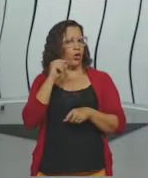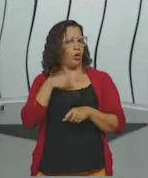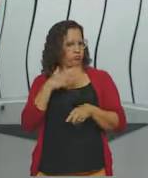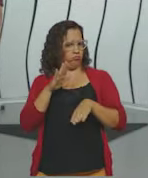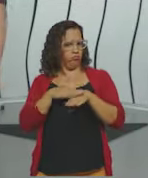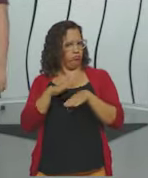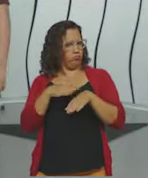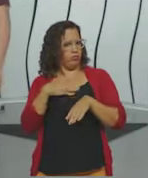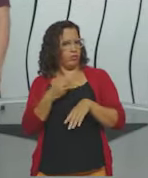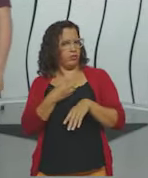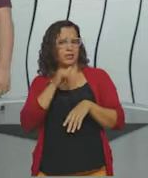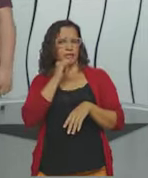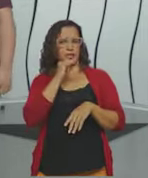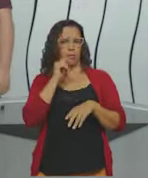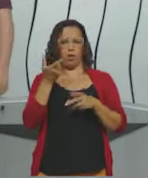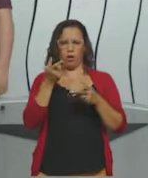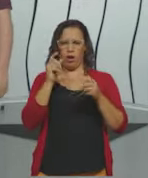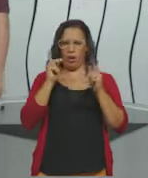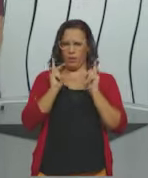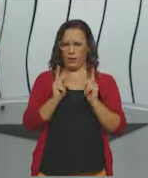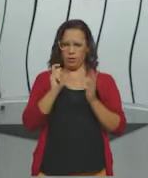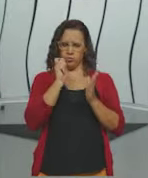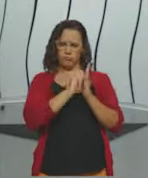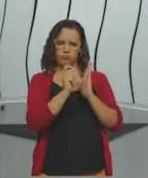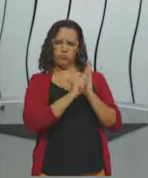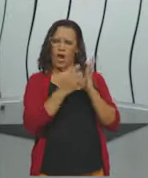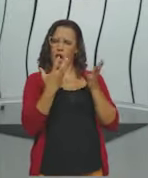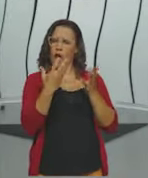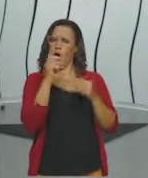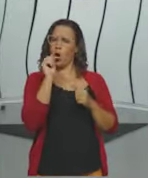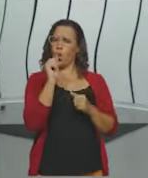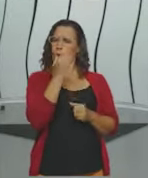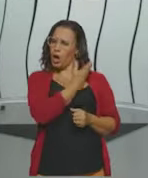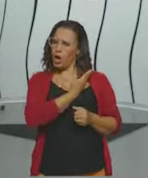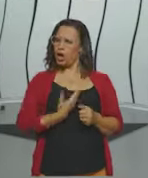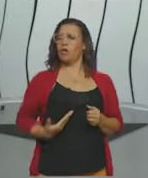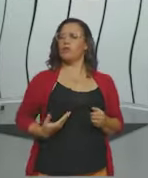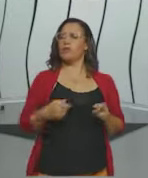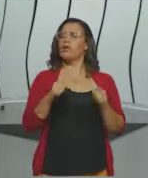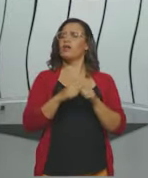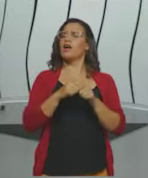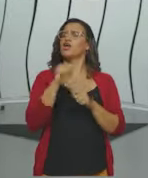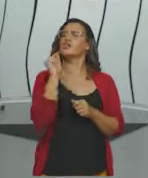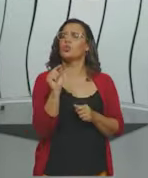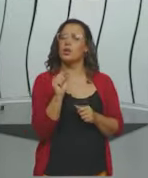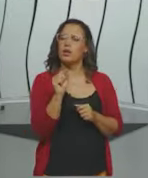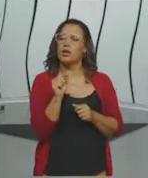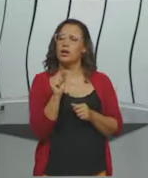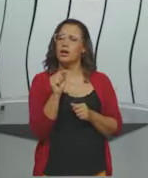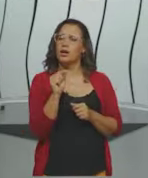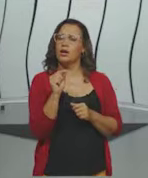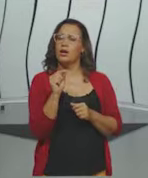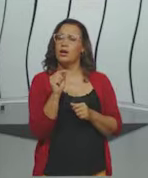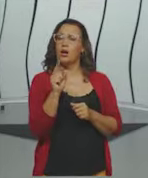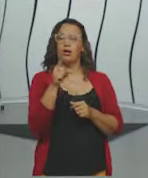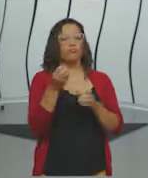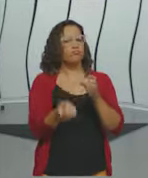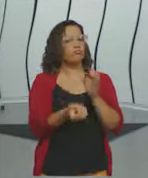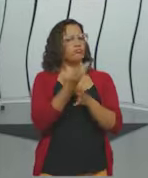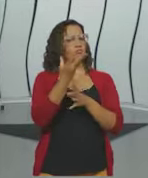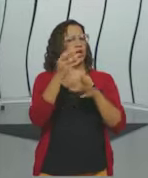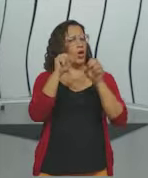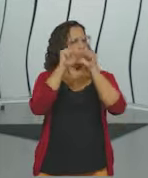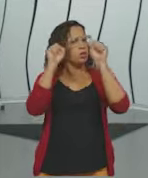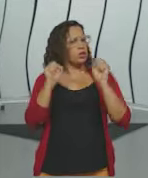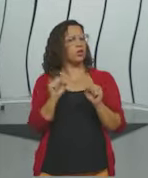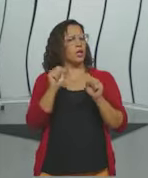Então, o autor deste texto quer que o governo federal faça o quê? O que será feito? A criação de mecanismos